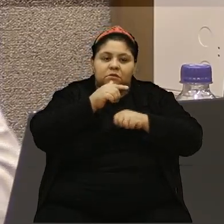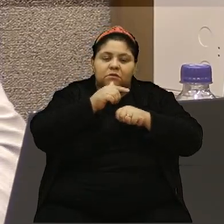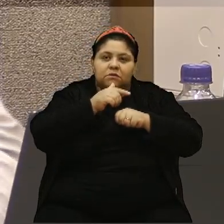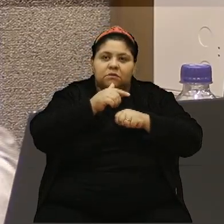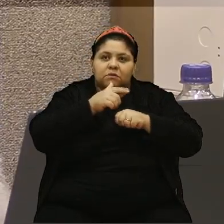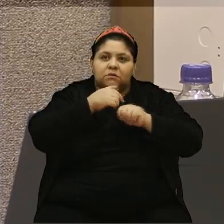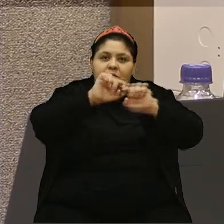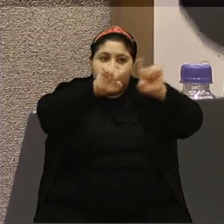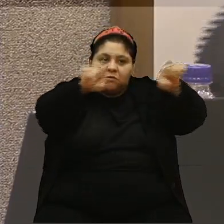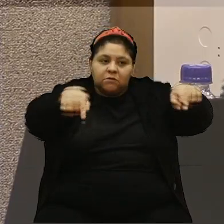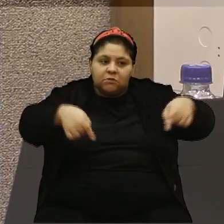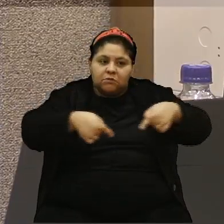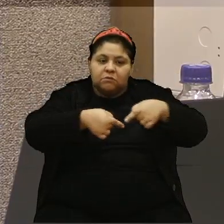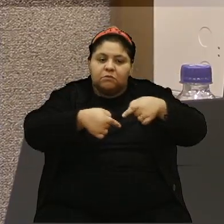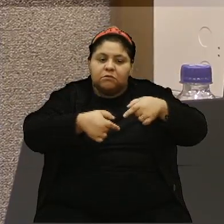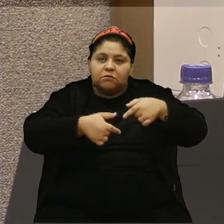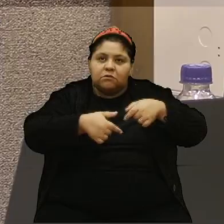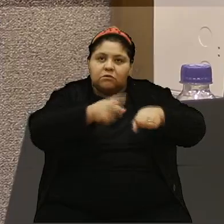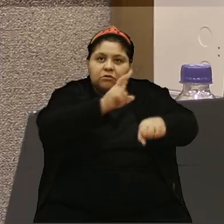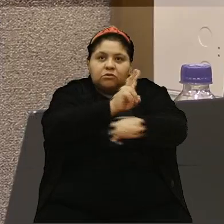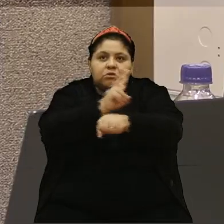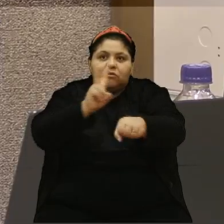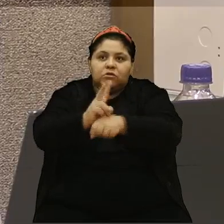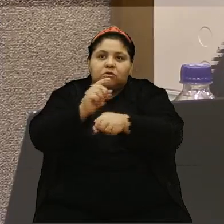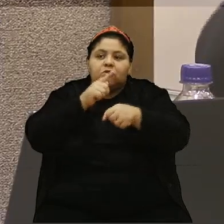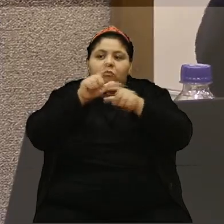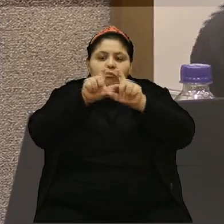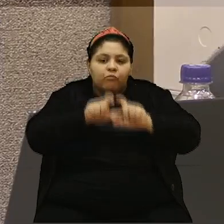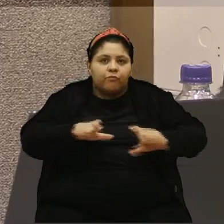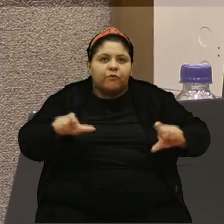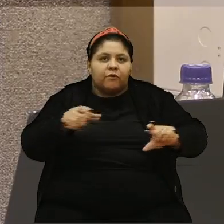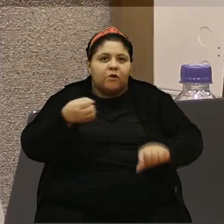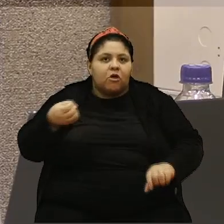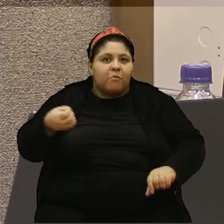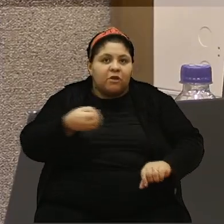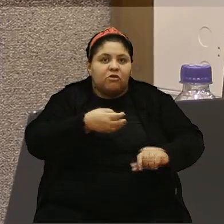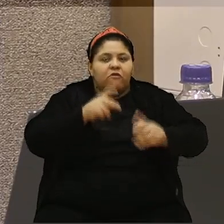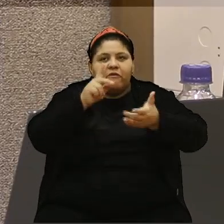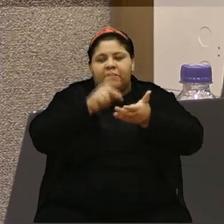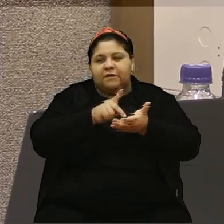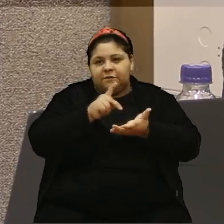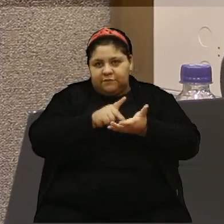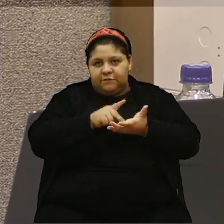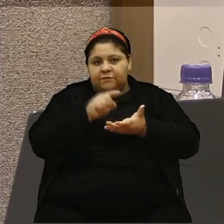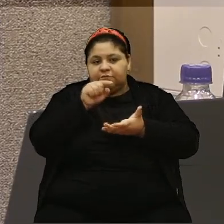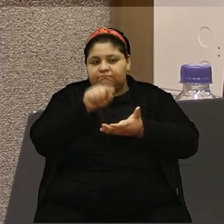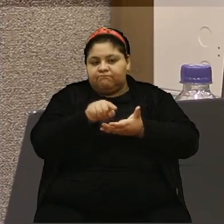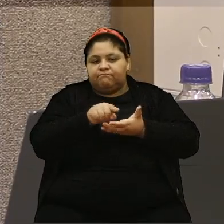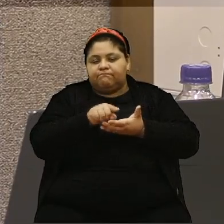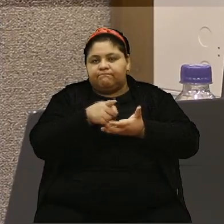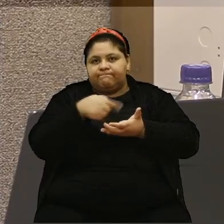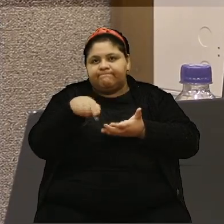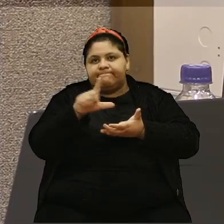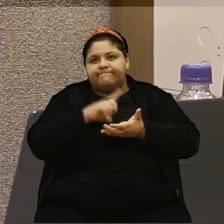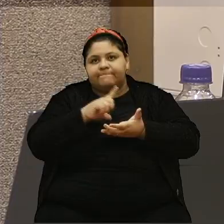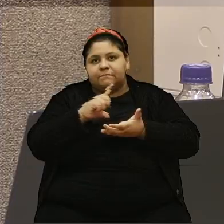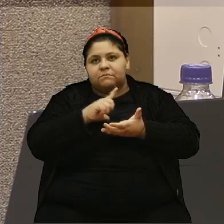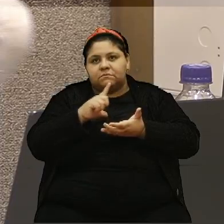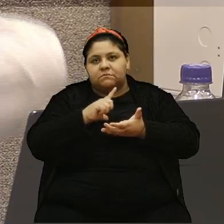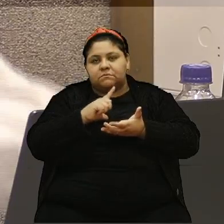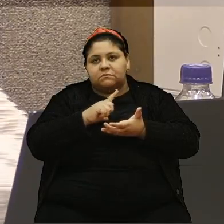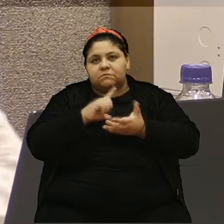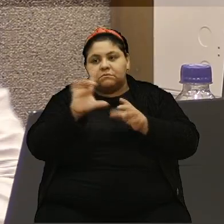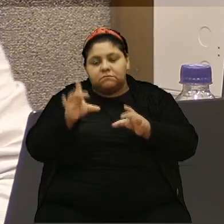com estações de tratamento de esgoto. É uma nova realidade. Então, essas coisas que nós temos que estar